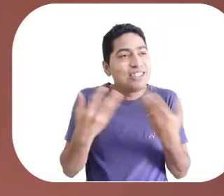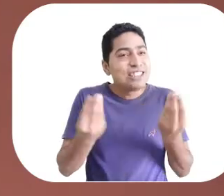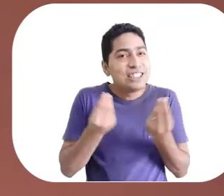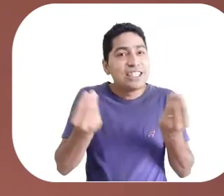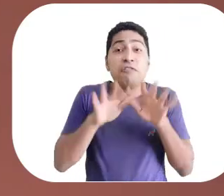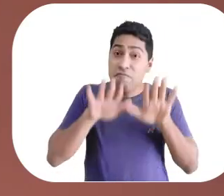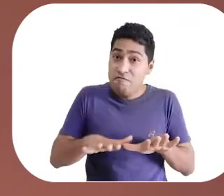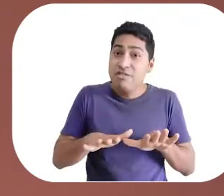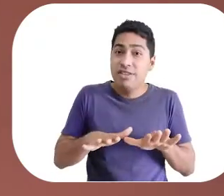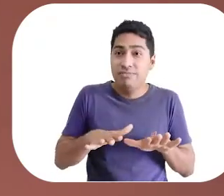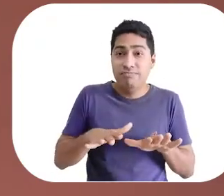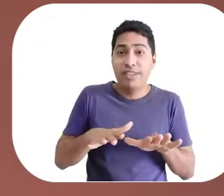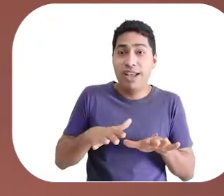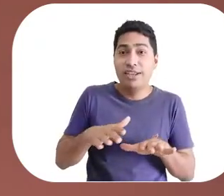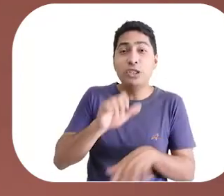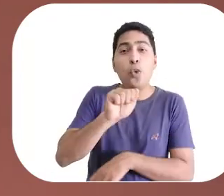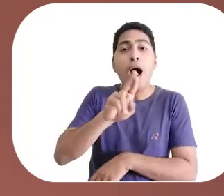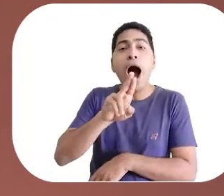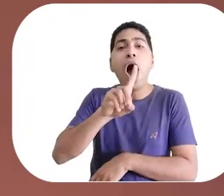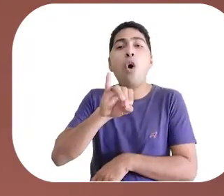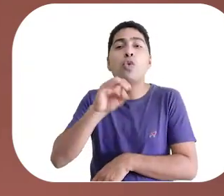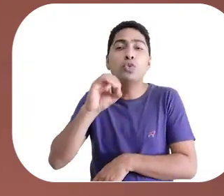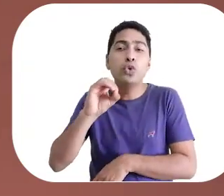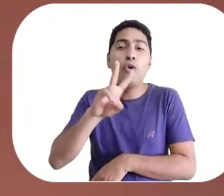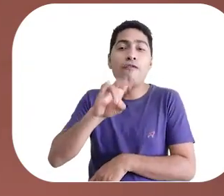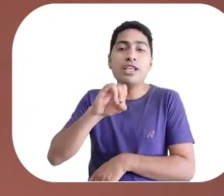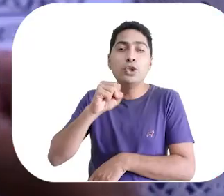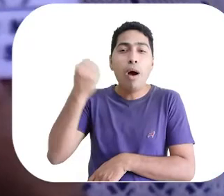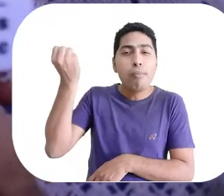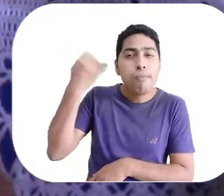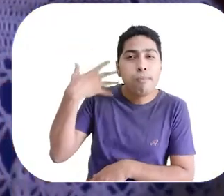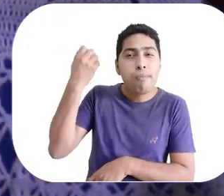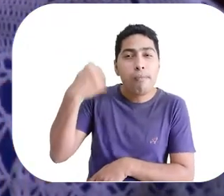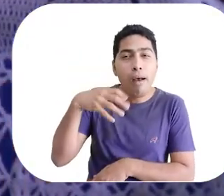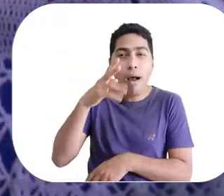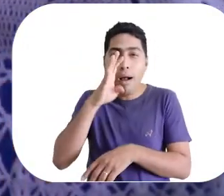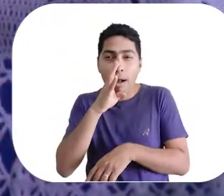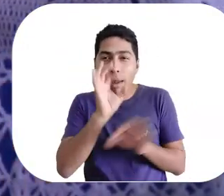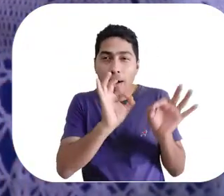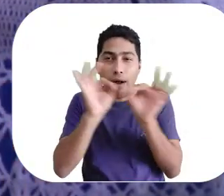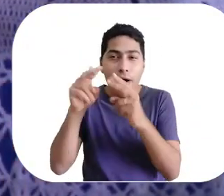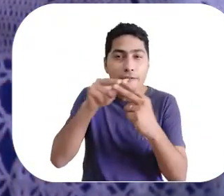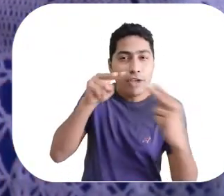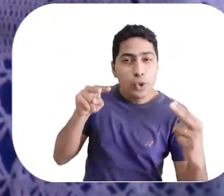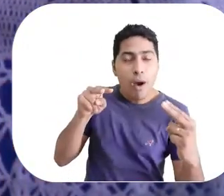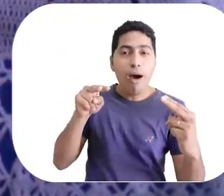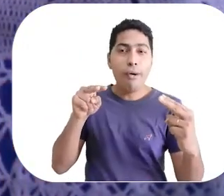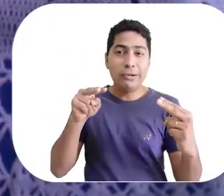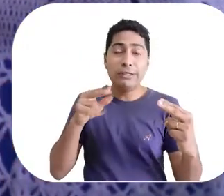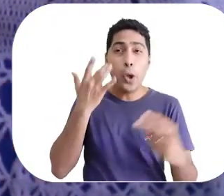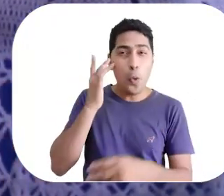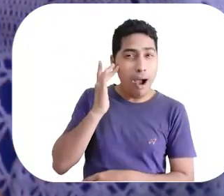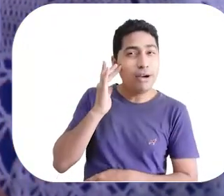que vai ficar, né? E o audiovisual já era uma coisa presente na gente, né? Então essa questão do audiovisual, do virtual, eu acho